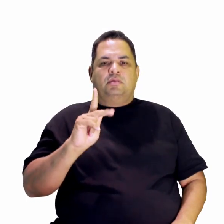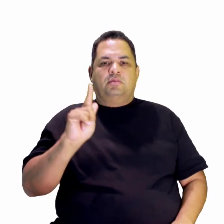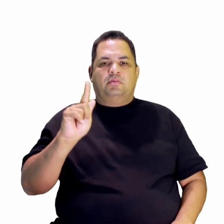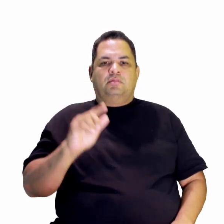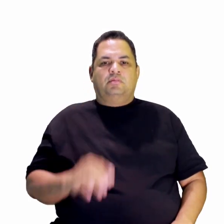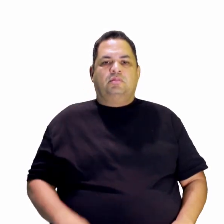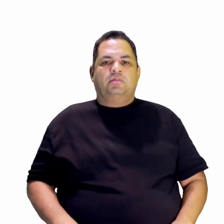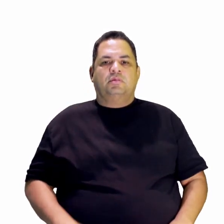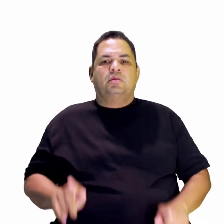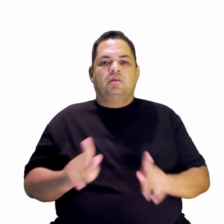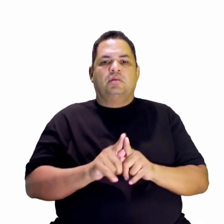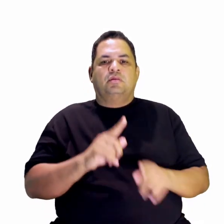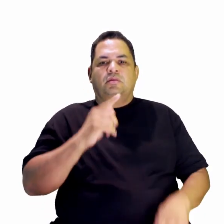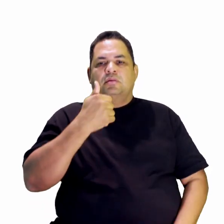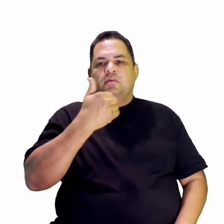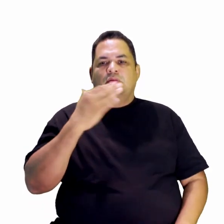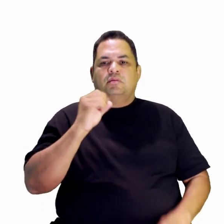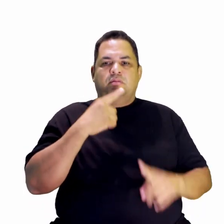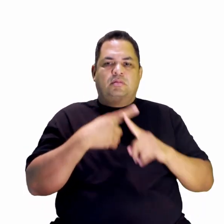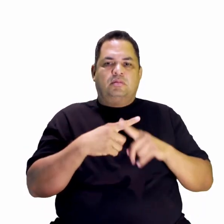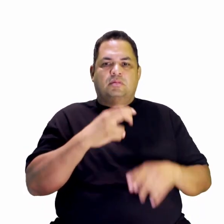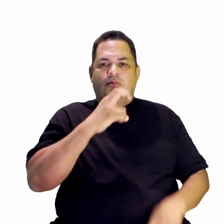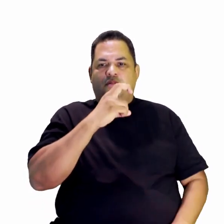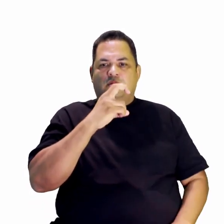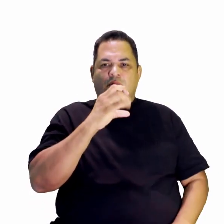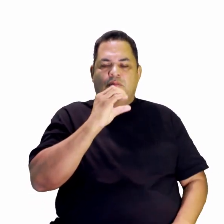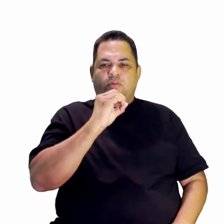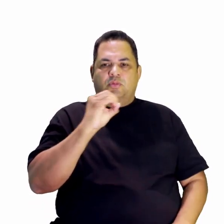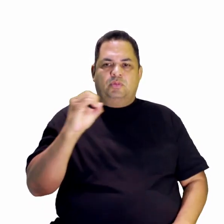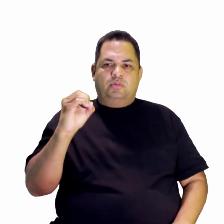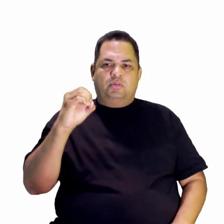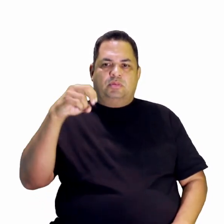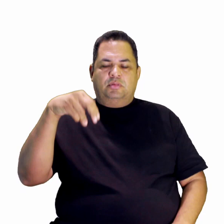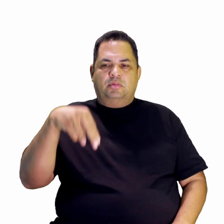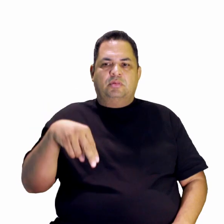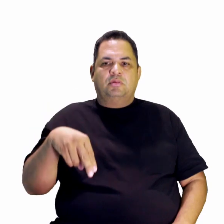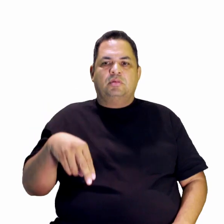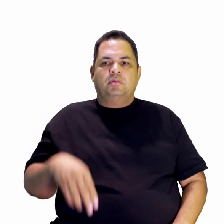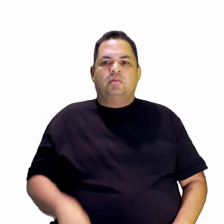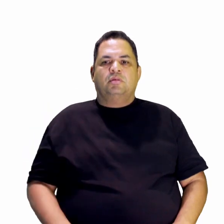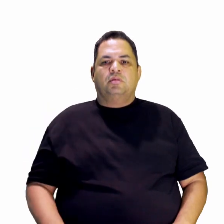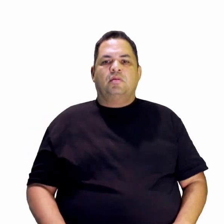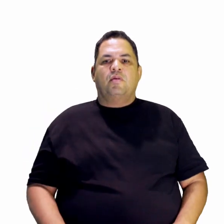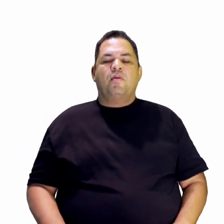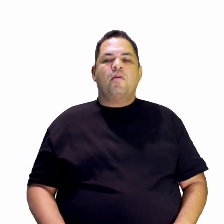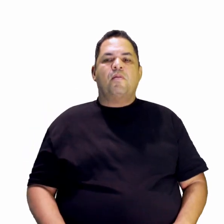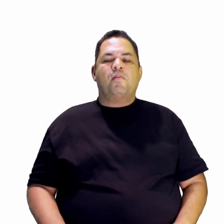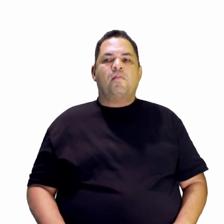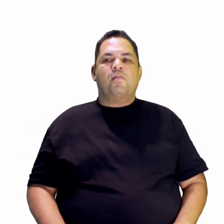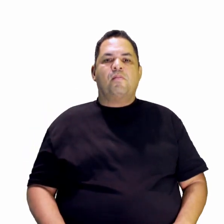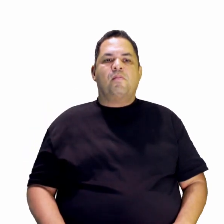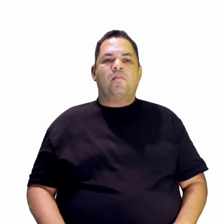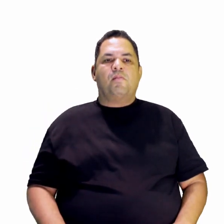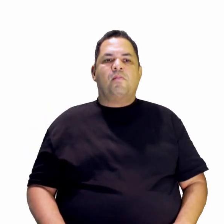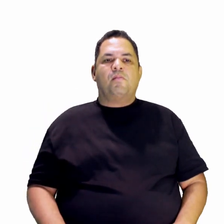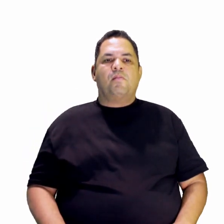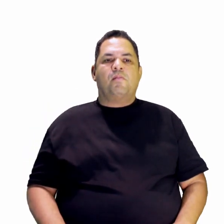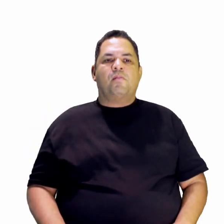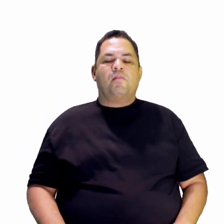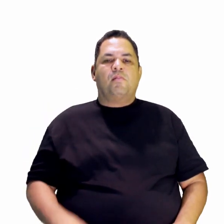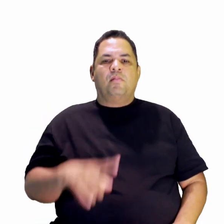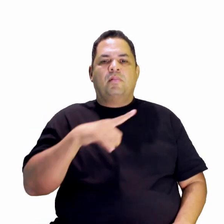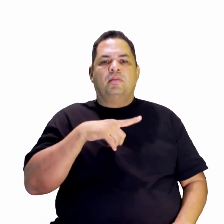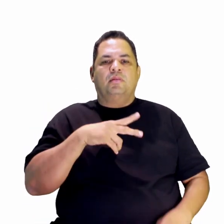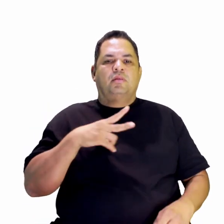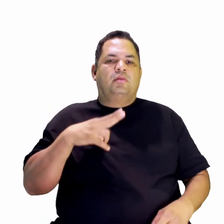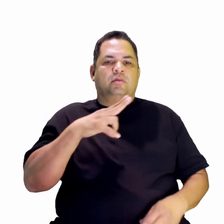gravidade é 10. Então, multiplicando tudo, você tem 500 vezes 0,1, 50 vezes 10, 500, né? Tem uma força